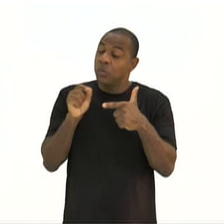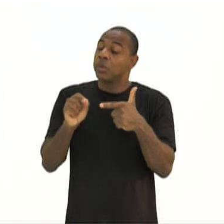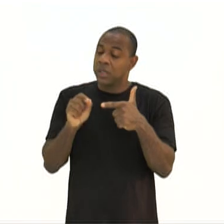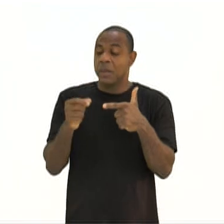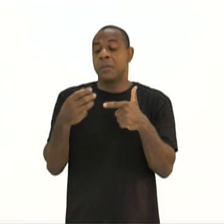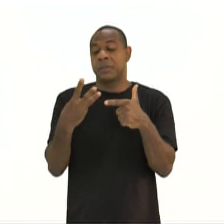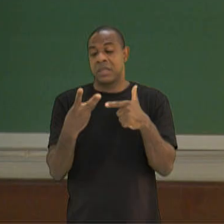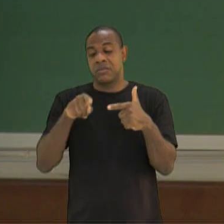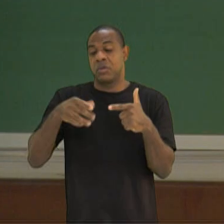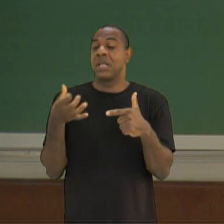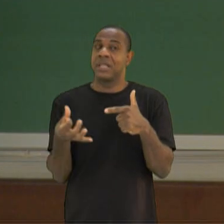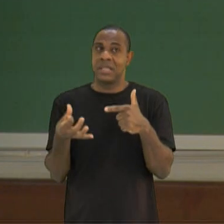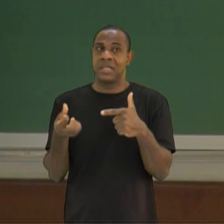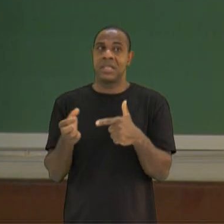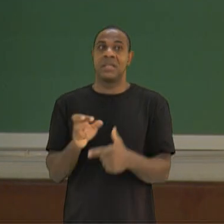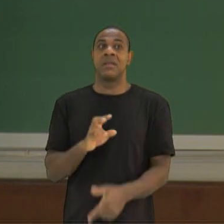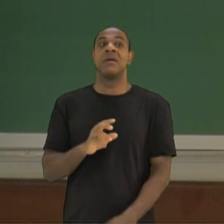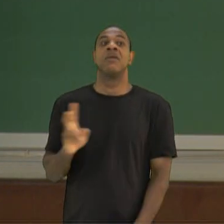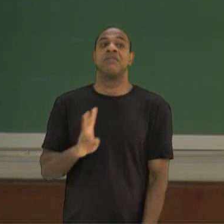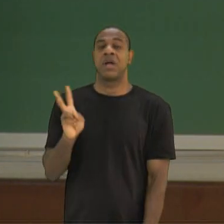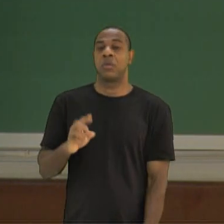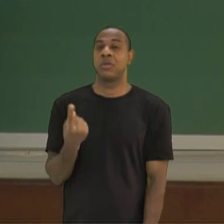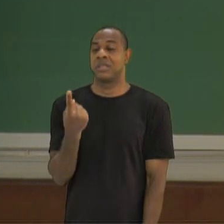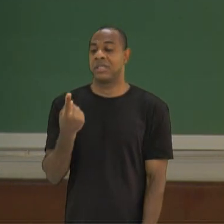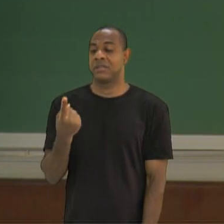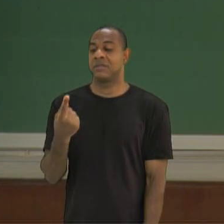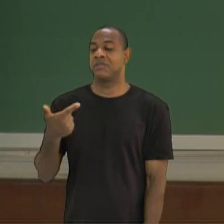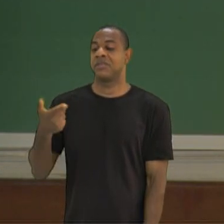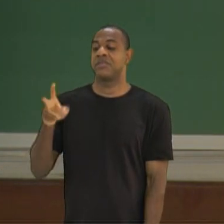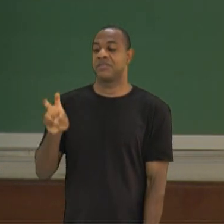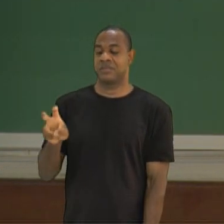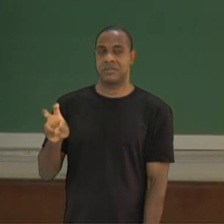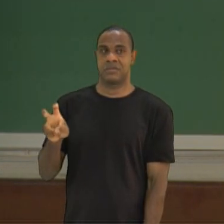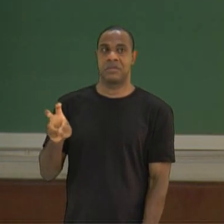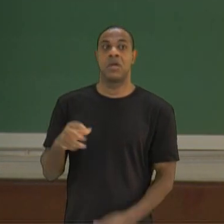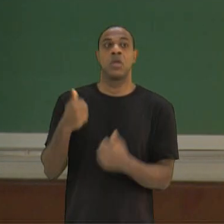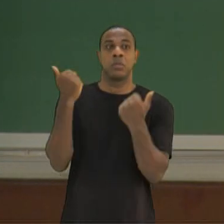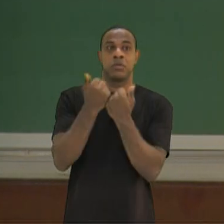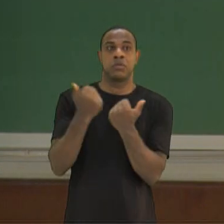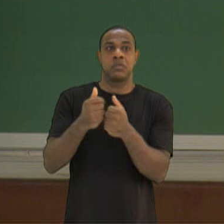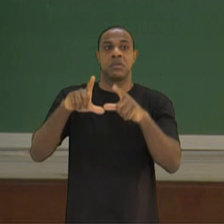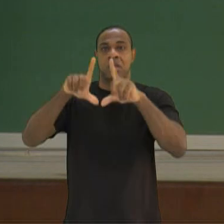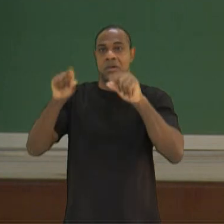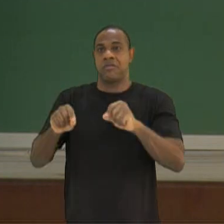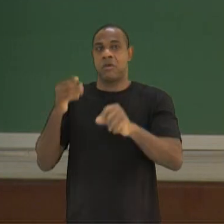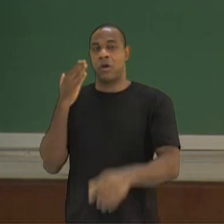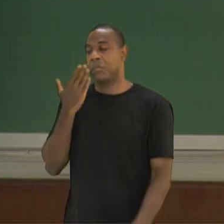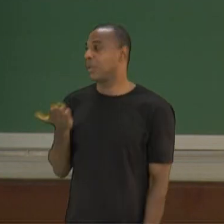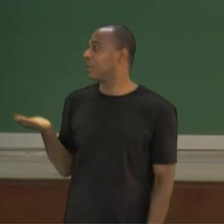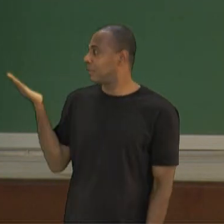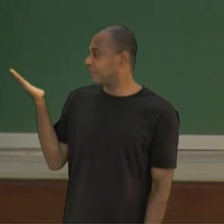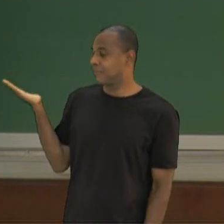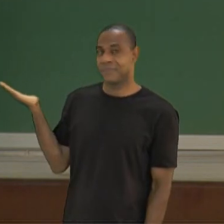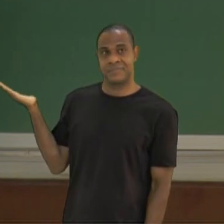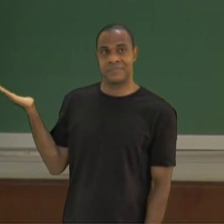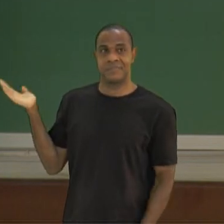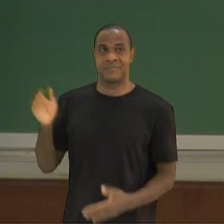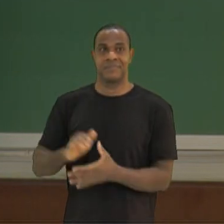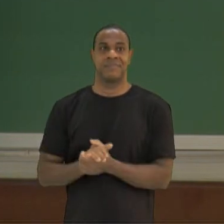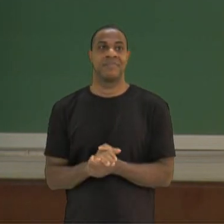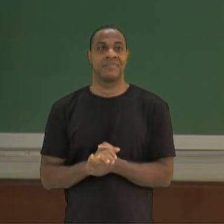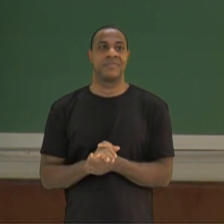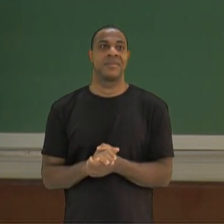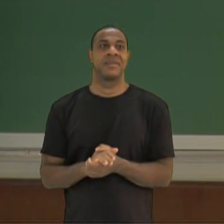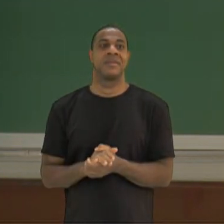3,6, o valor é de 125. Substituindo na fórmula, então a velocidade